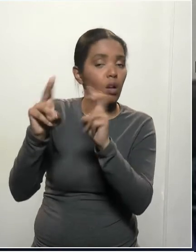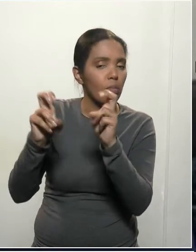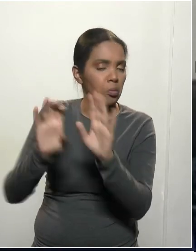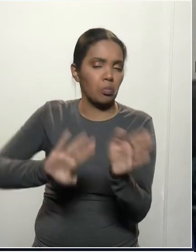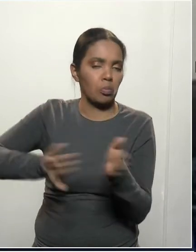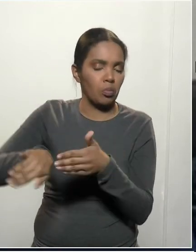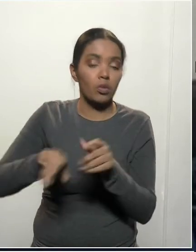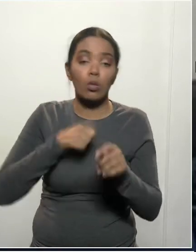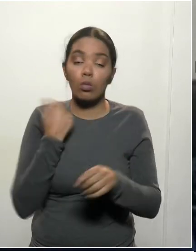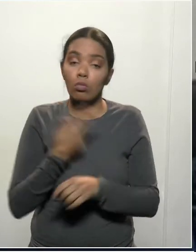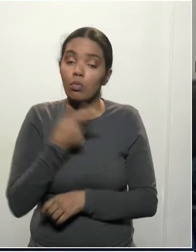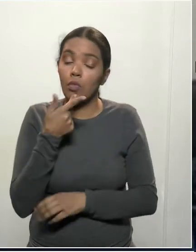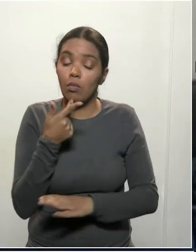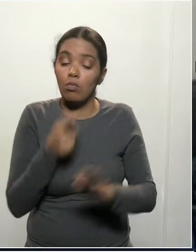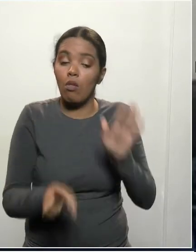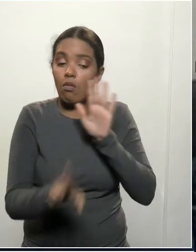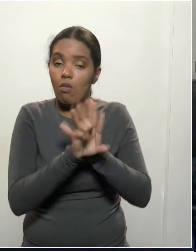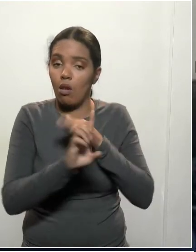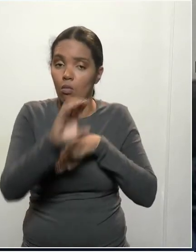ressalvado